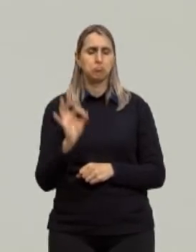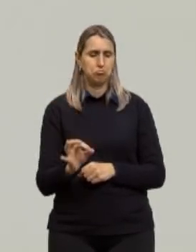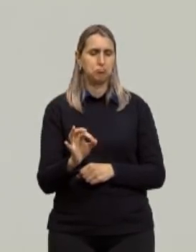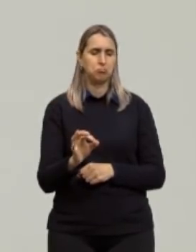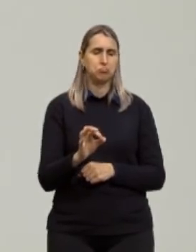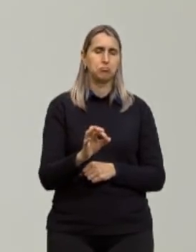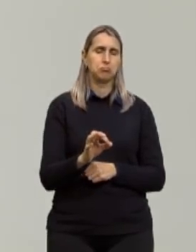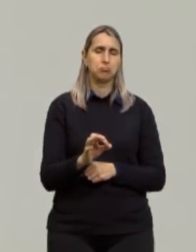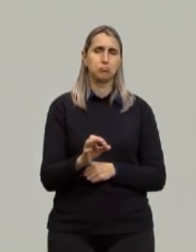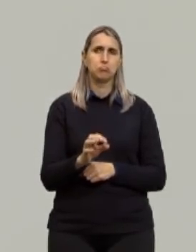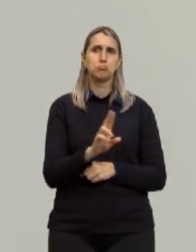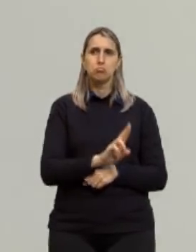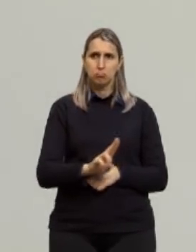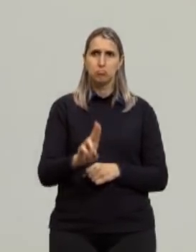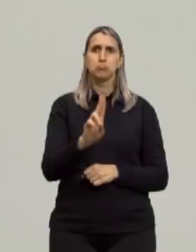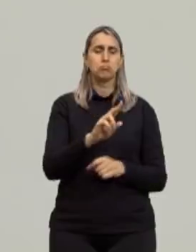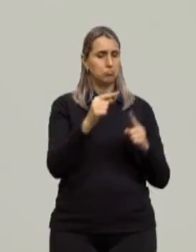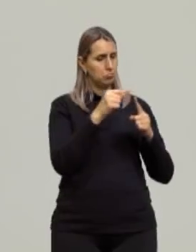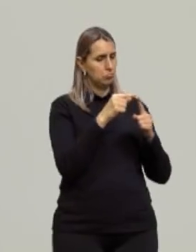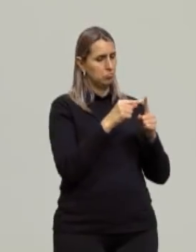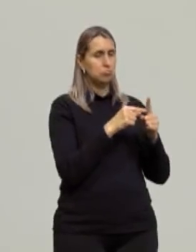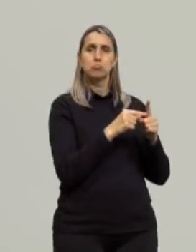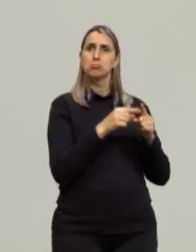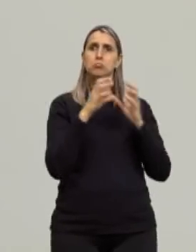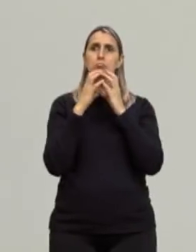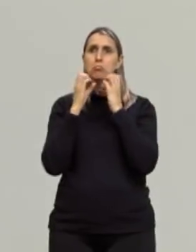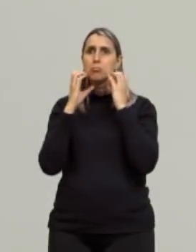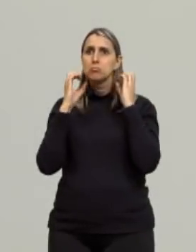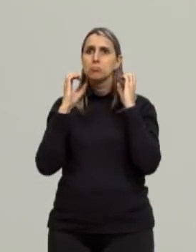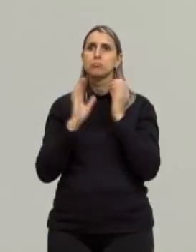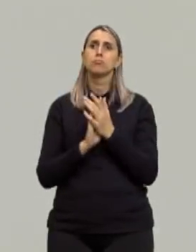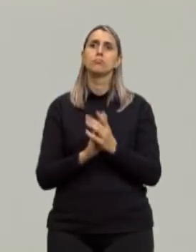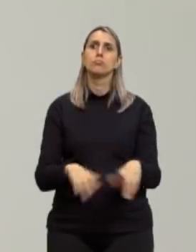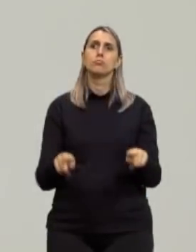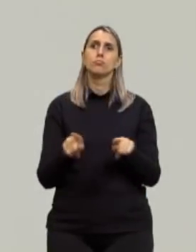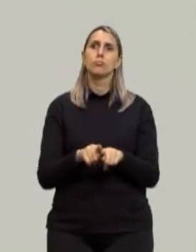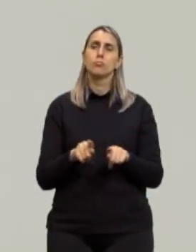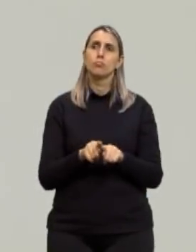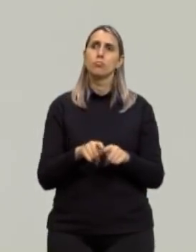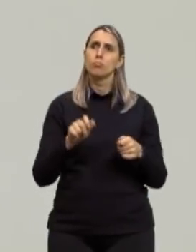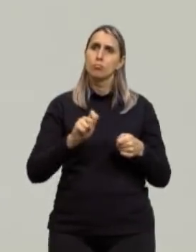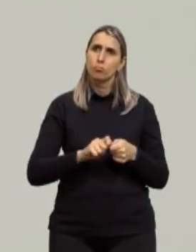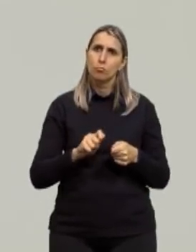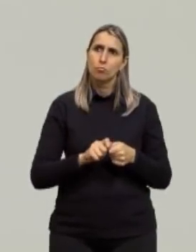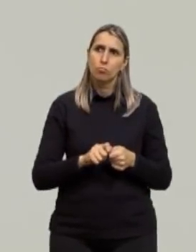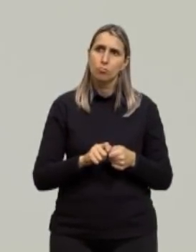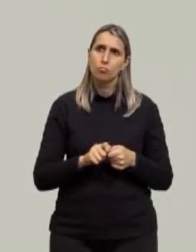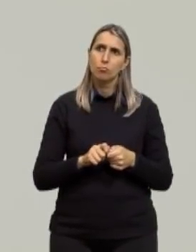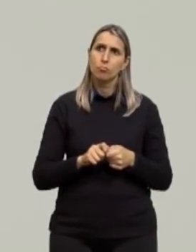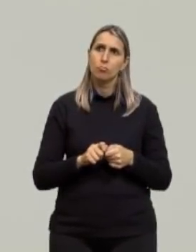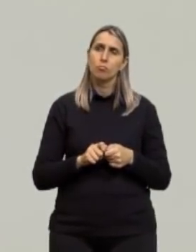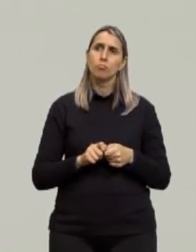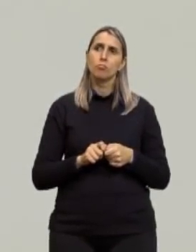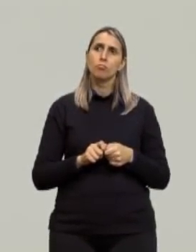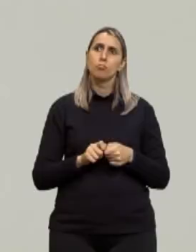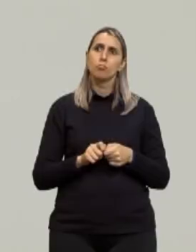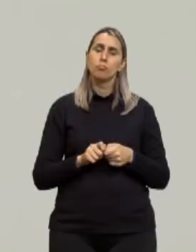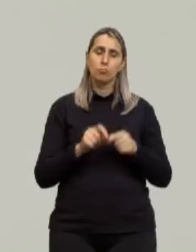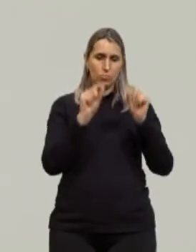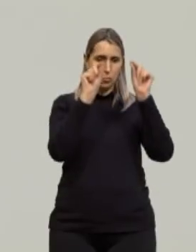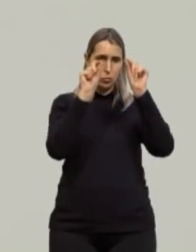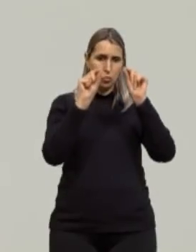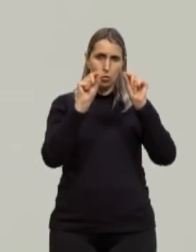verdade mesmo se aplica no teorema de tales né e formou segmentos que são